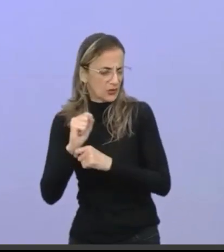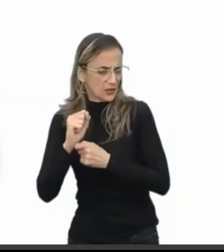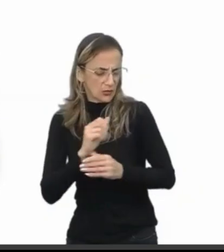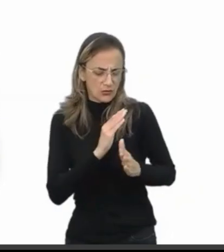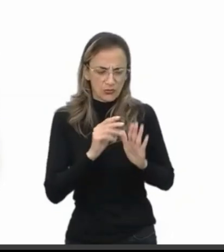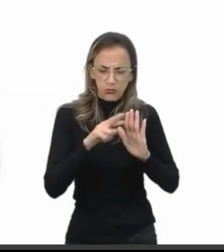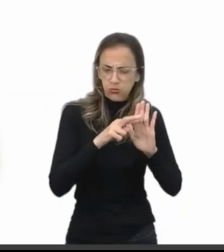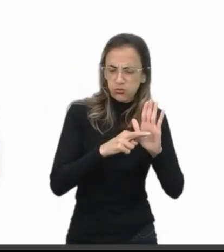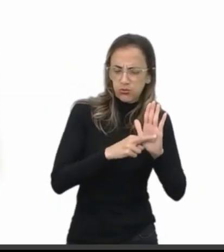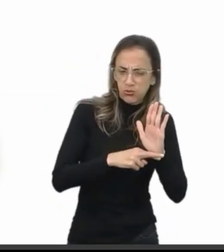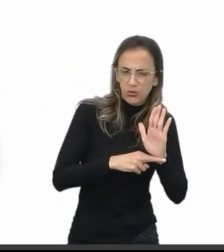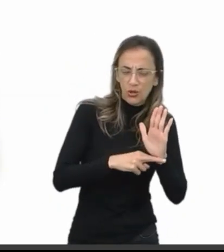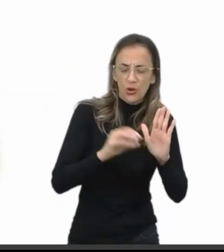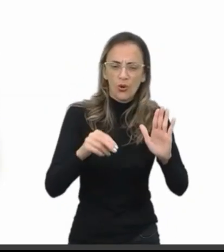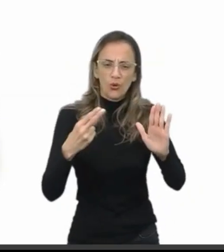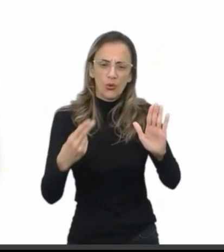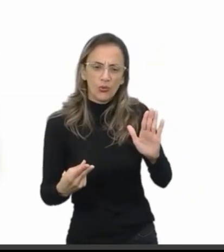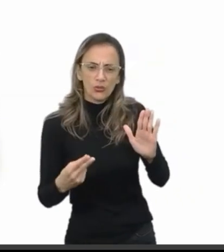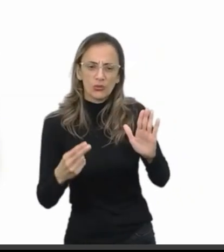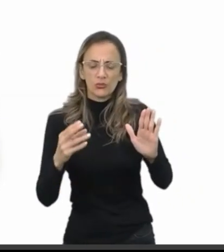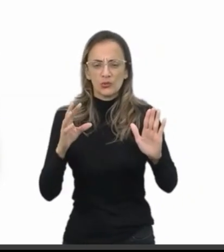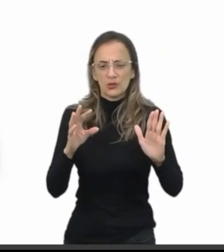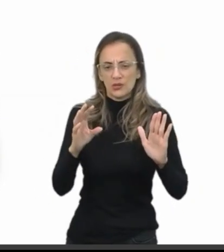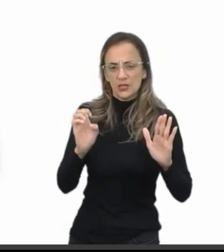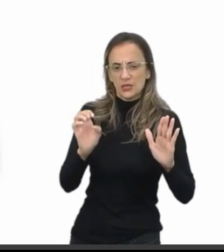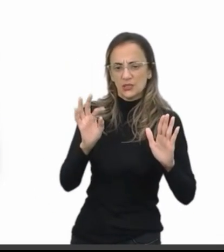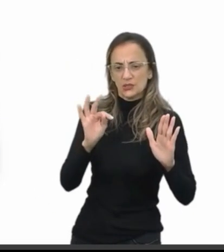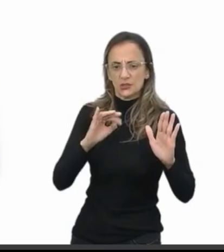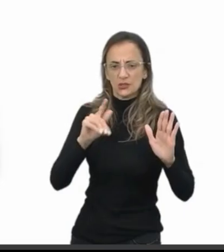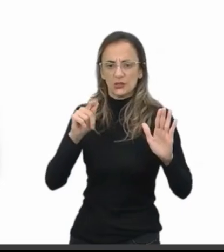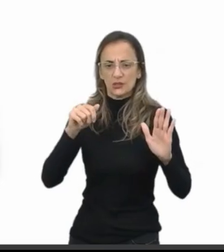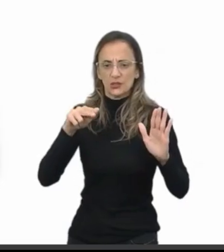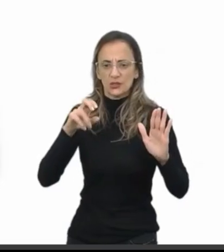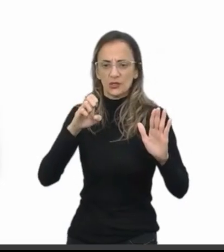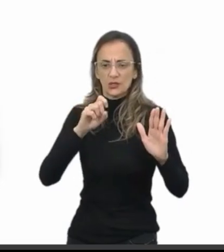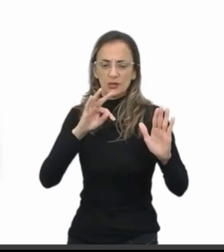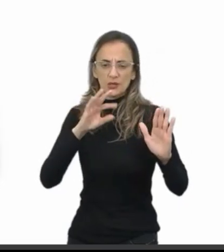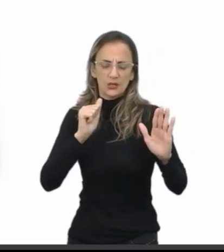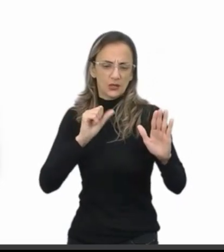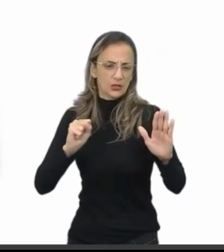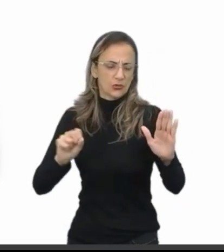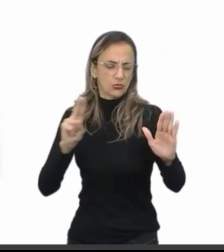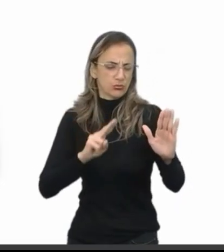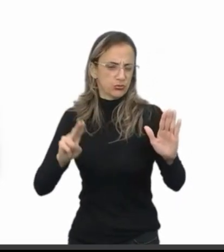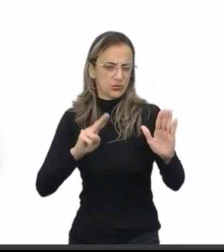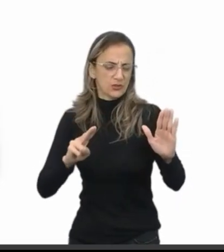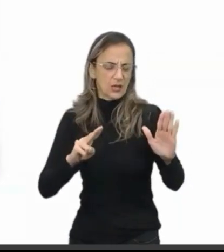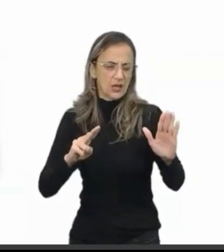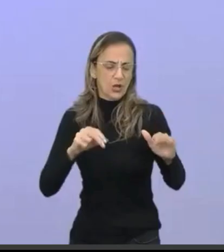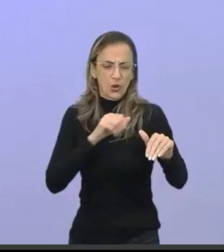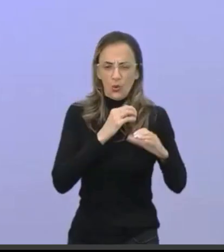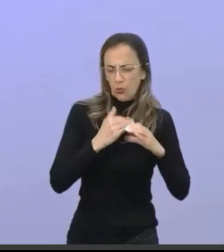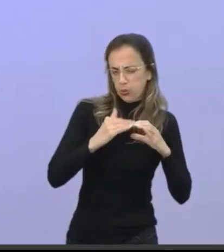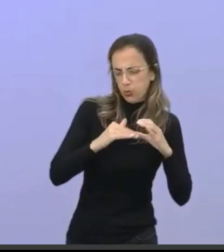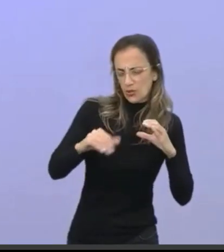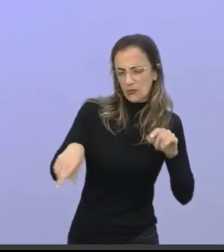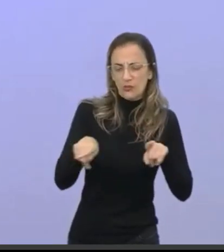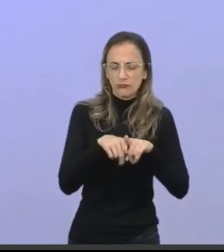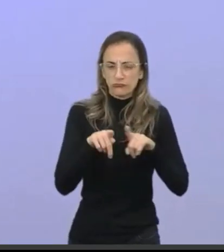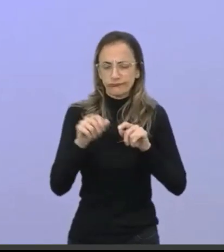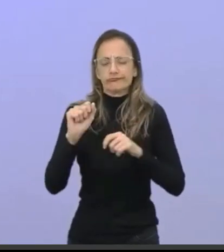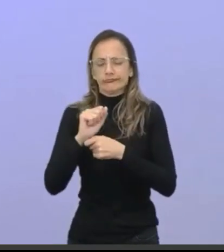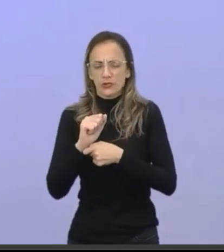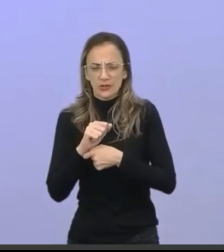impressa ou etiquetas, né, para que os estudantes ali tenham em mãos fácil o seu e-mail e a sua senha, para a gente não ficar perdendo muito tempo